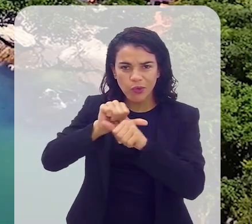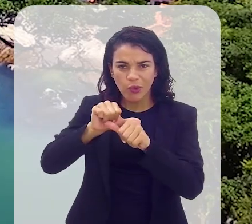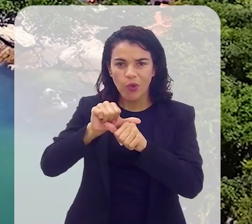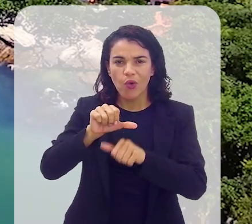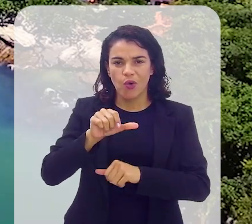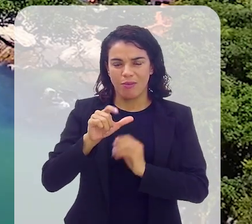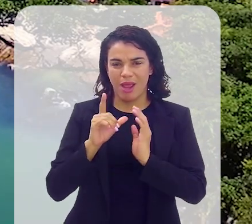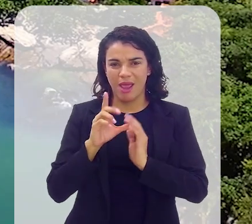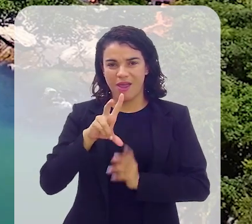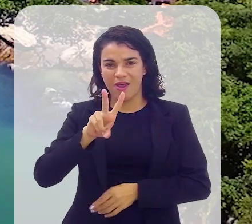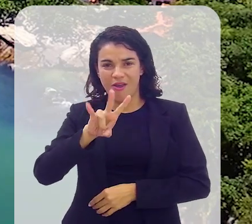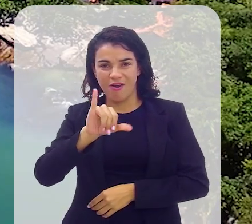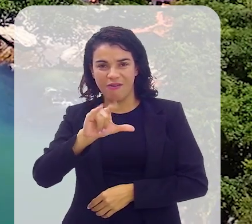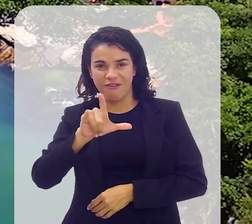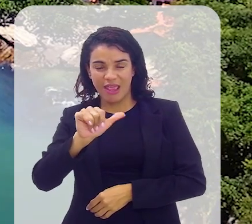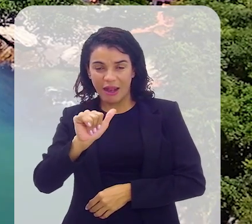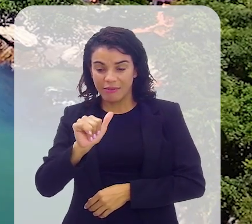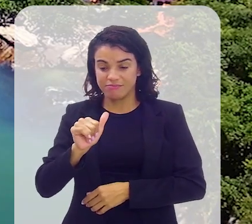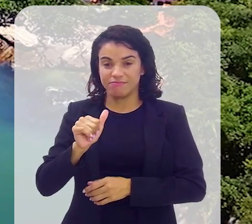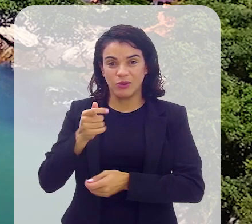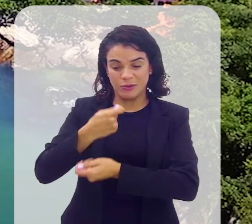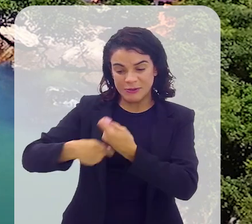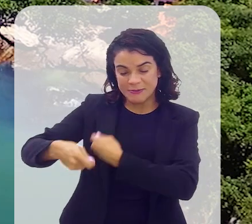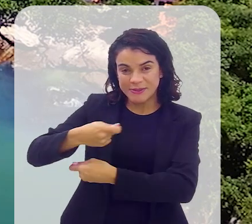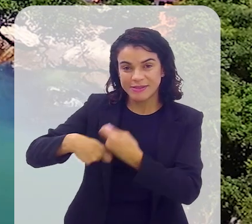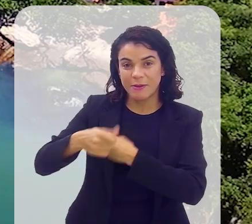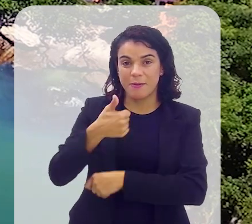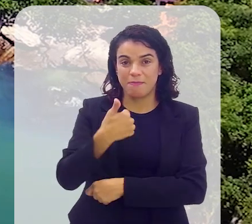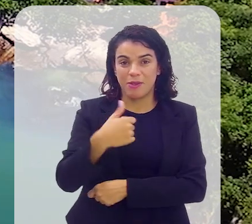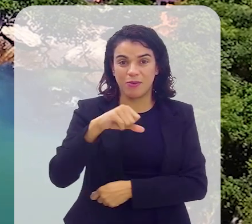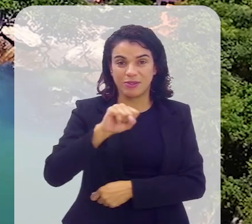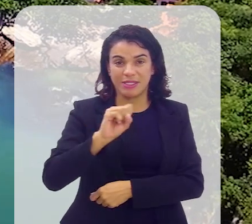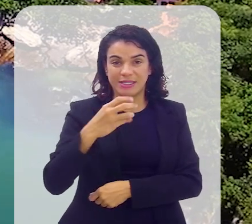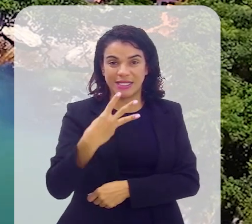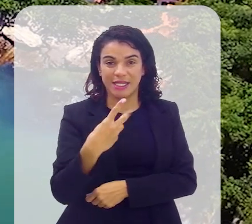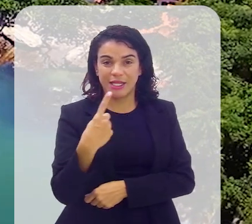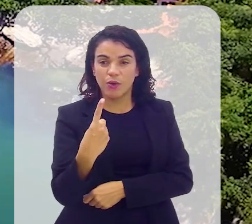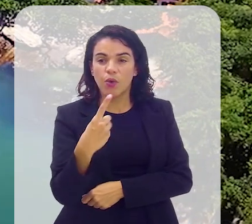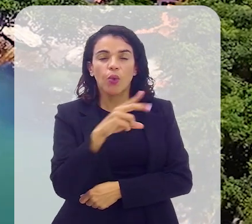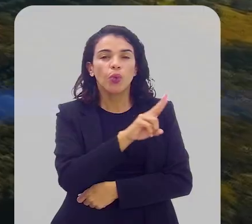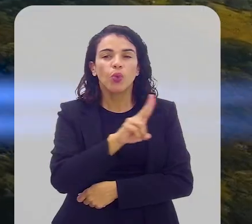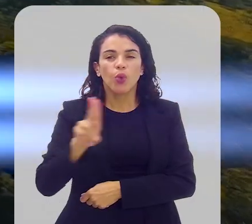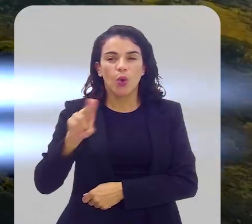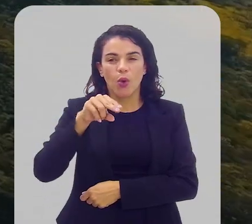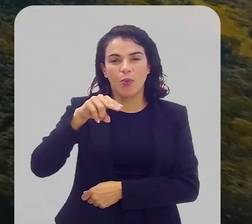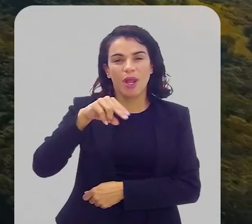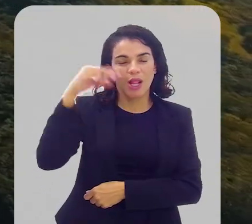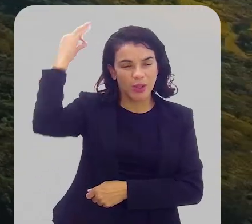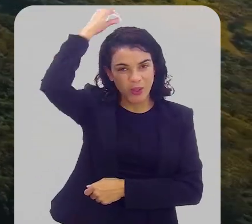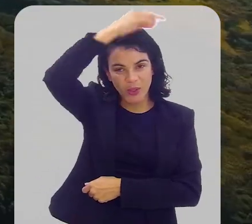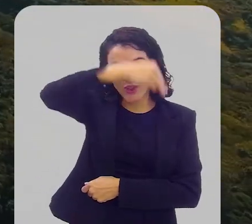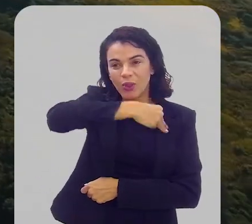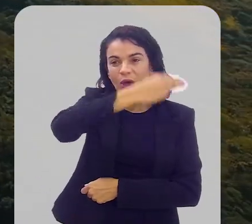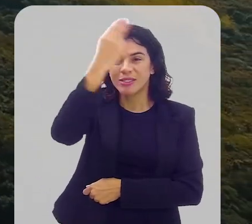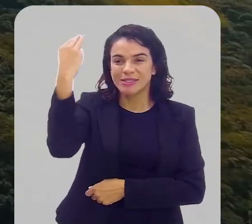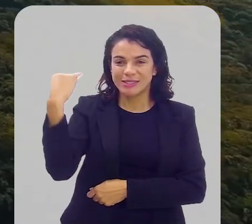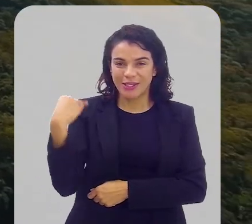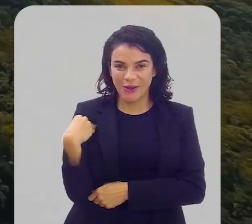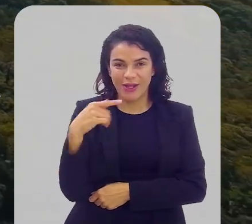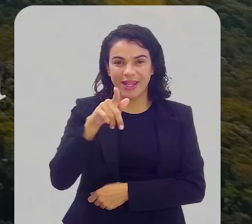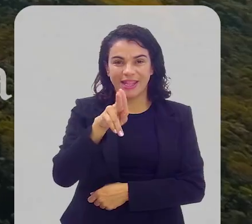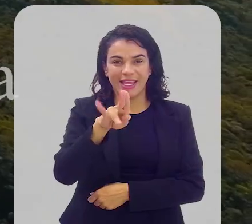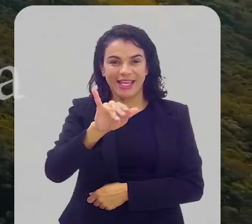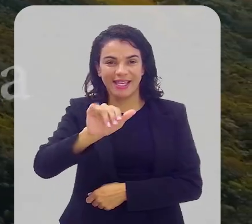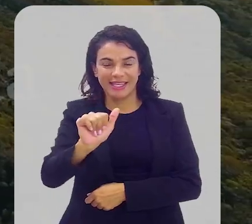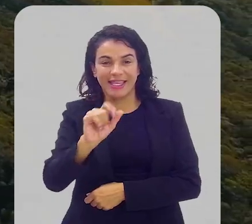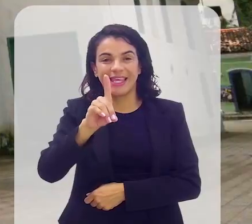só foi elevada à condição de vila com independência administrativa em 1831. O nome era Nossa Senhora da Guia